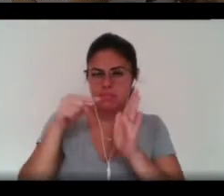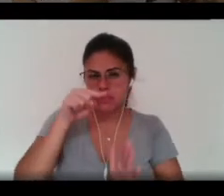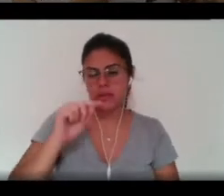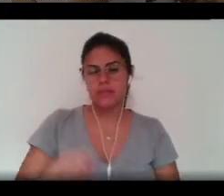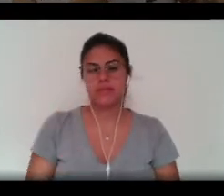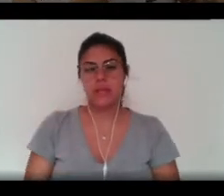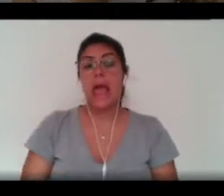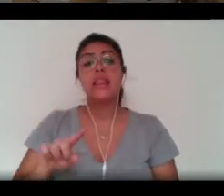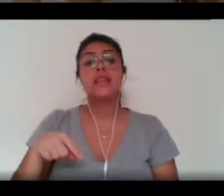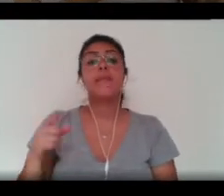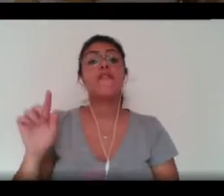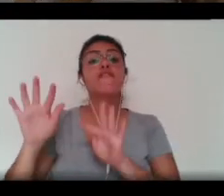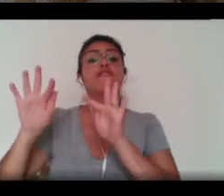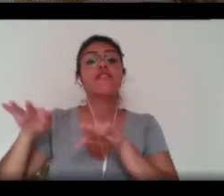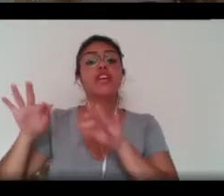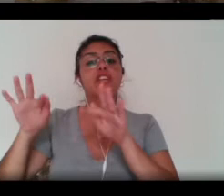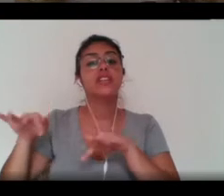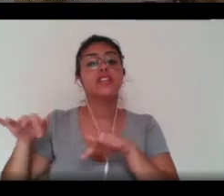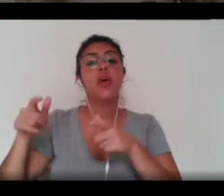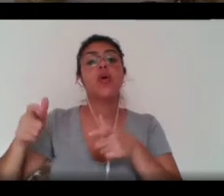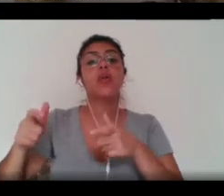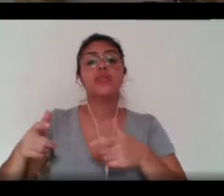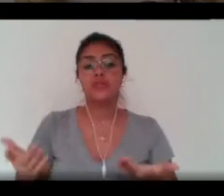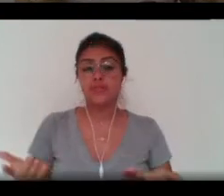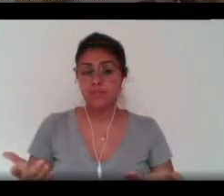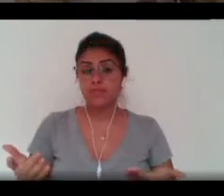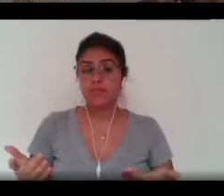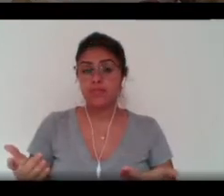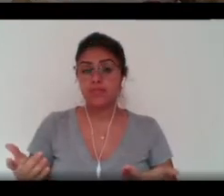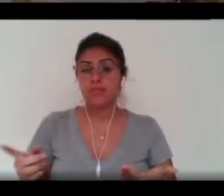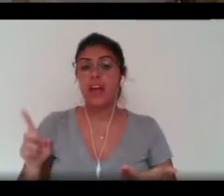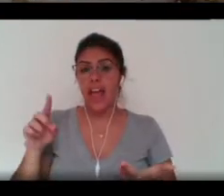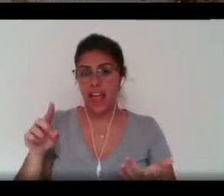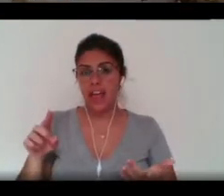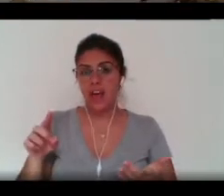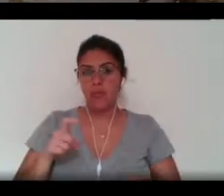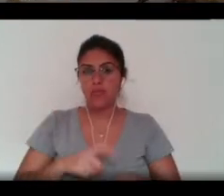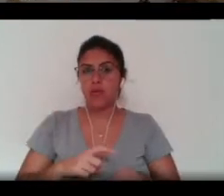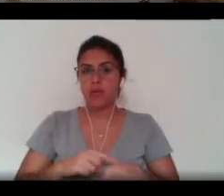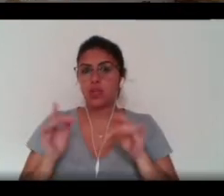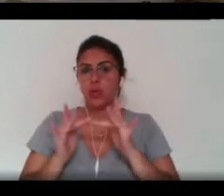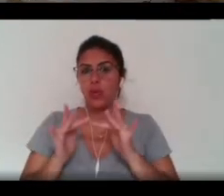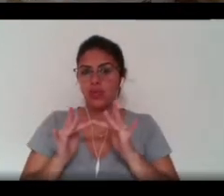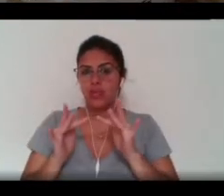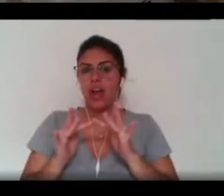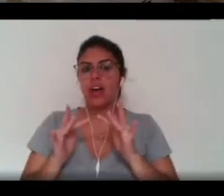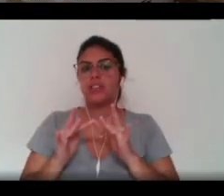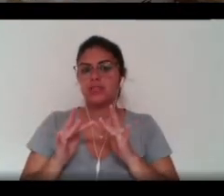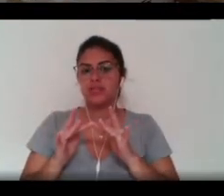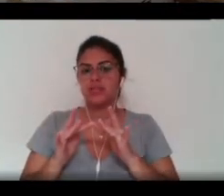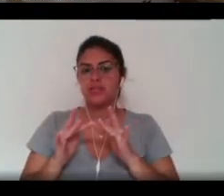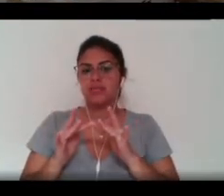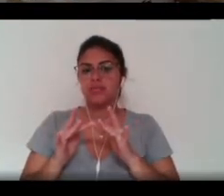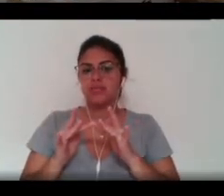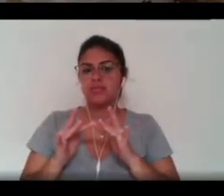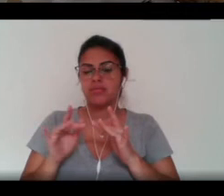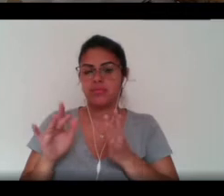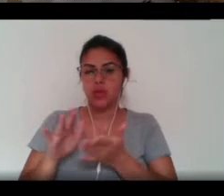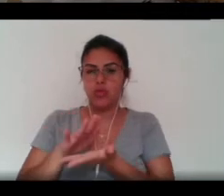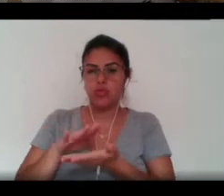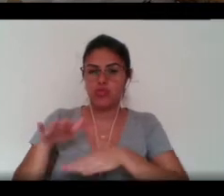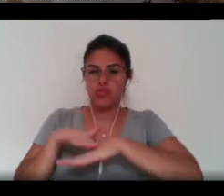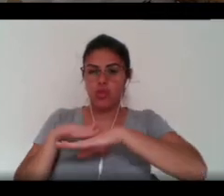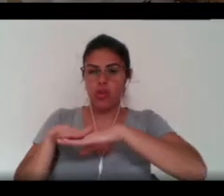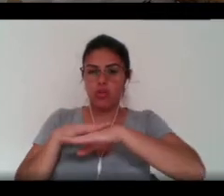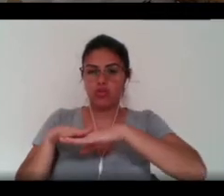em t igual a 0. E a velocidade final, que a gente calculou, é a velocidade que ele chega ao solo, né? Então, ele